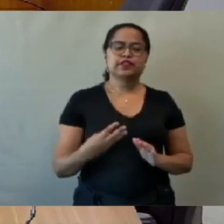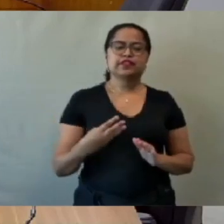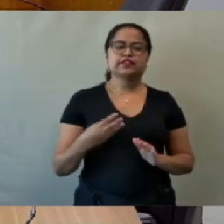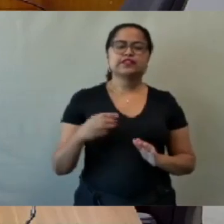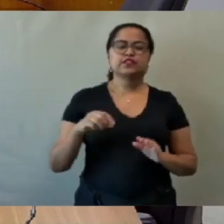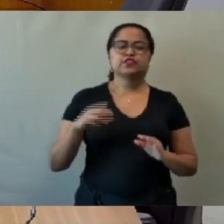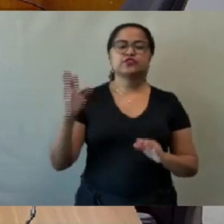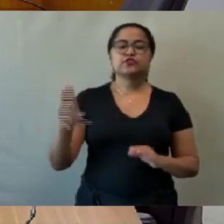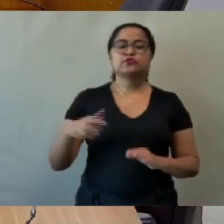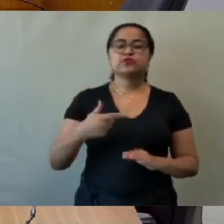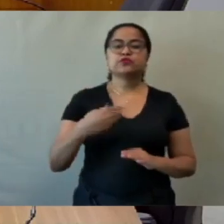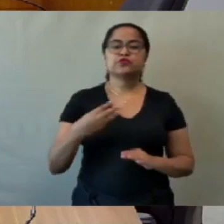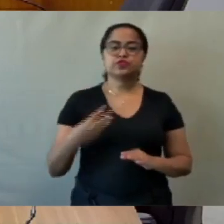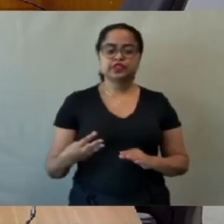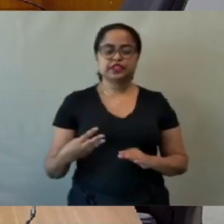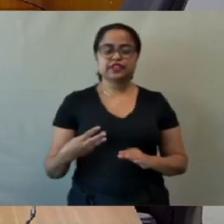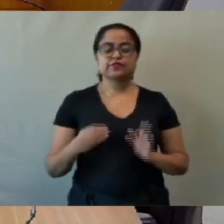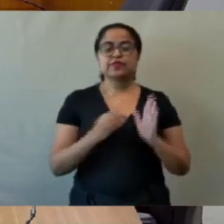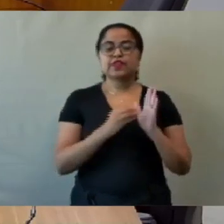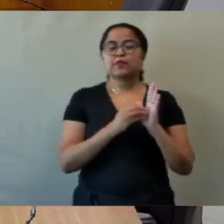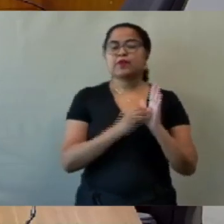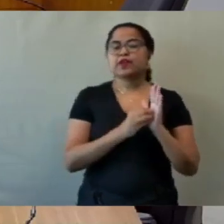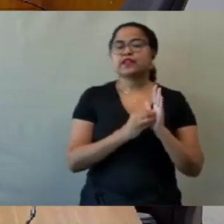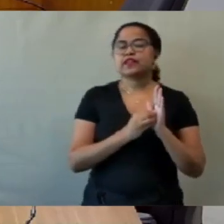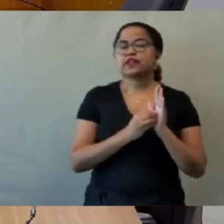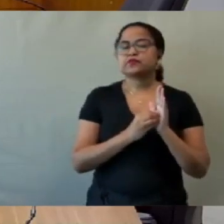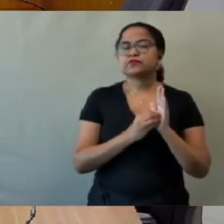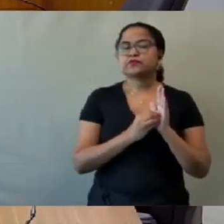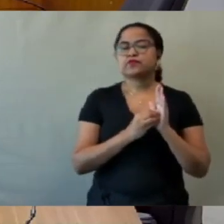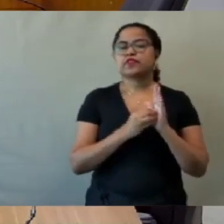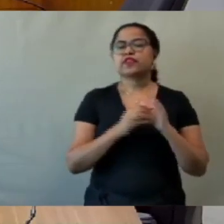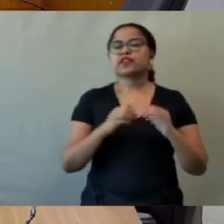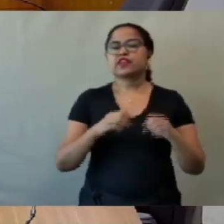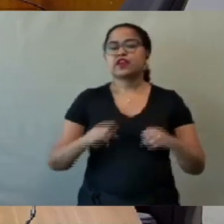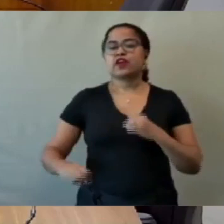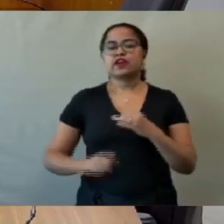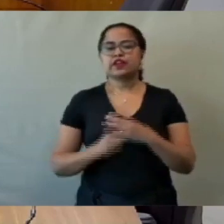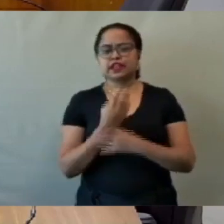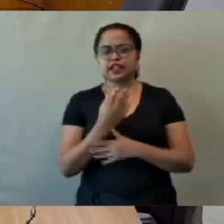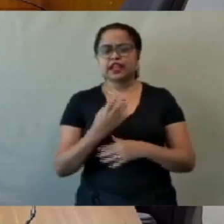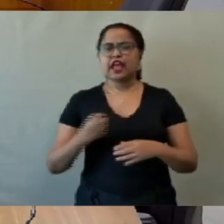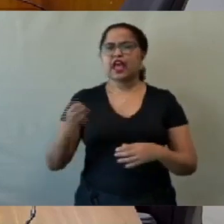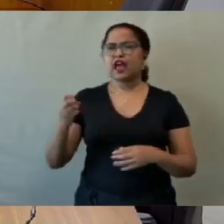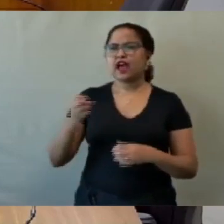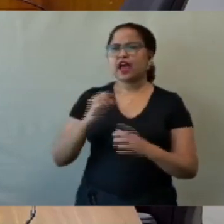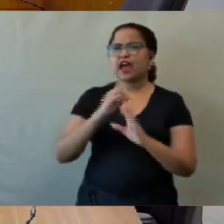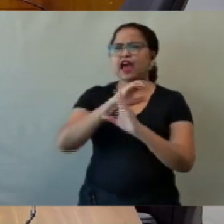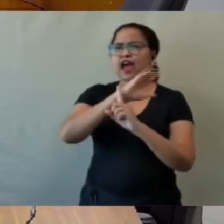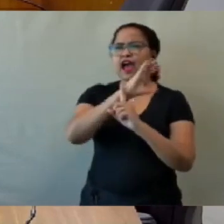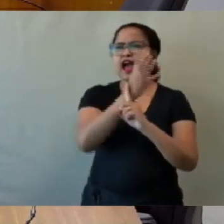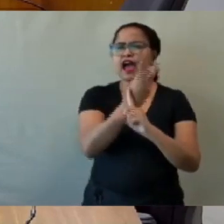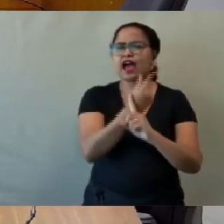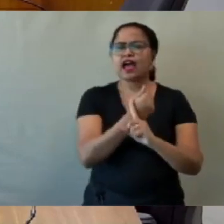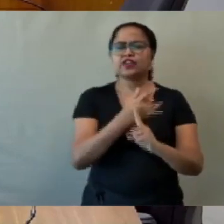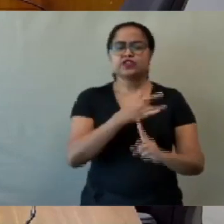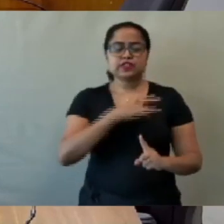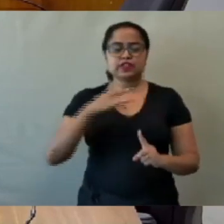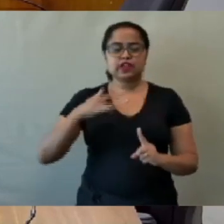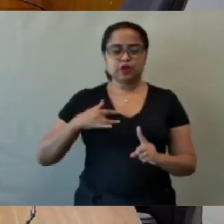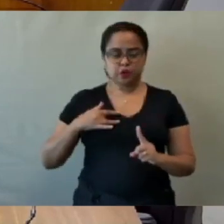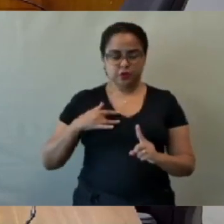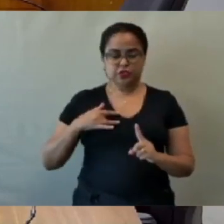693/2023, ementa. Institui o programa Arte da Saúde, Ateliê da Cidadania,